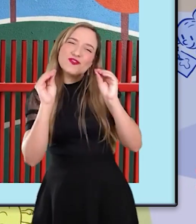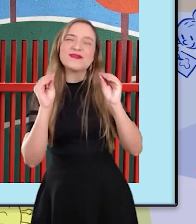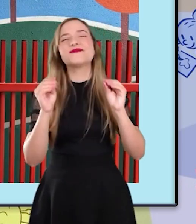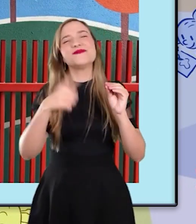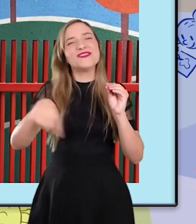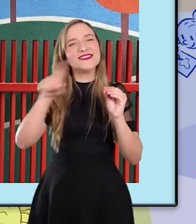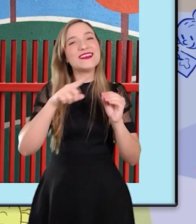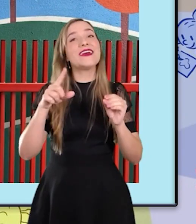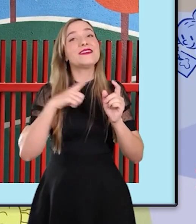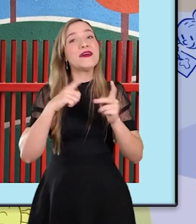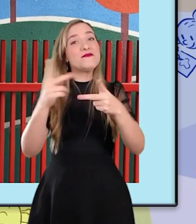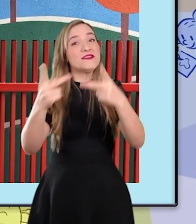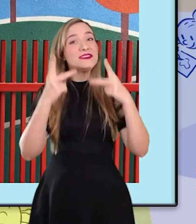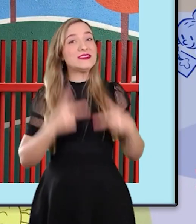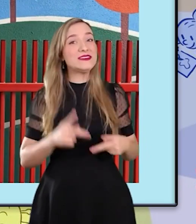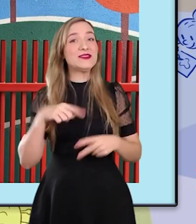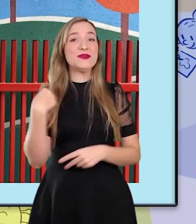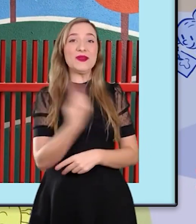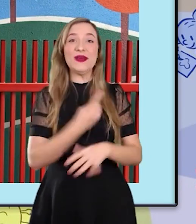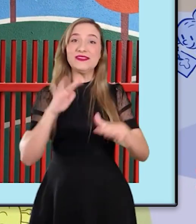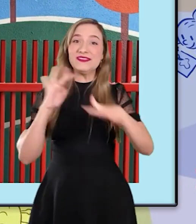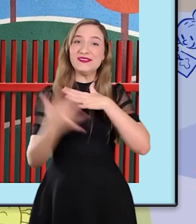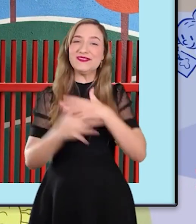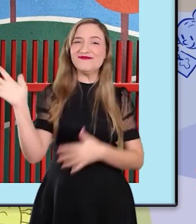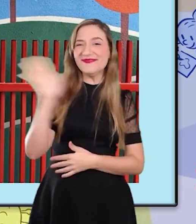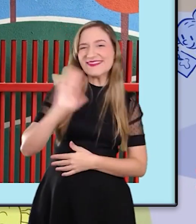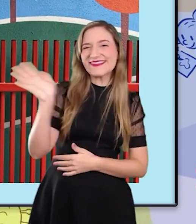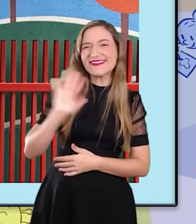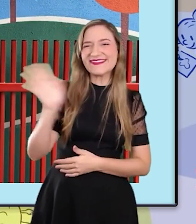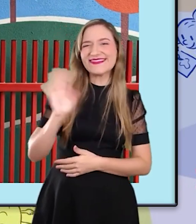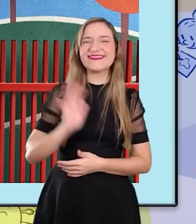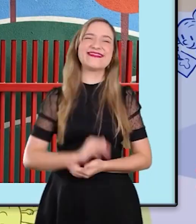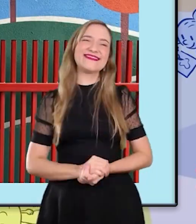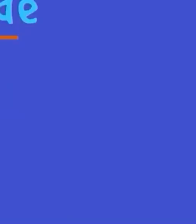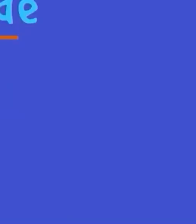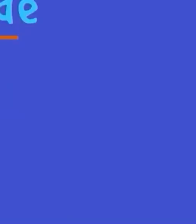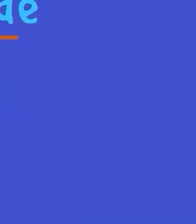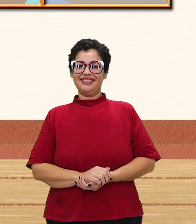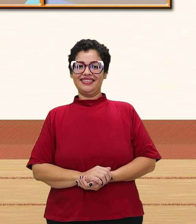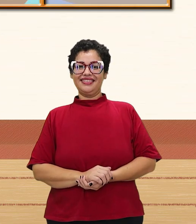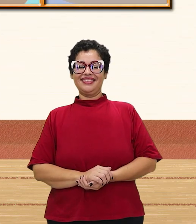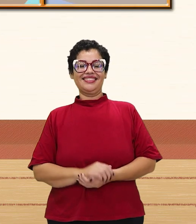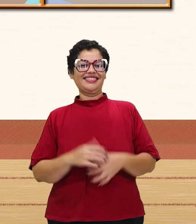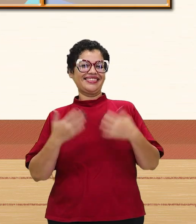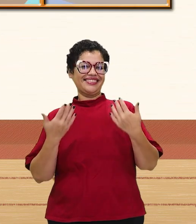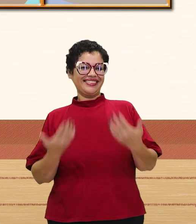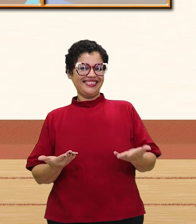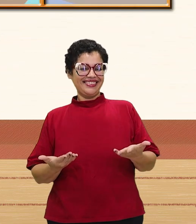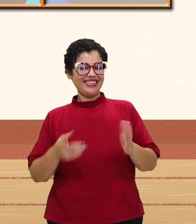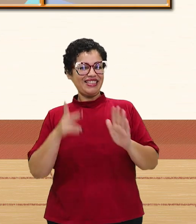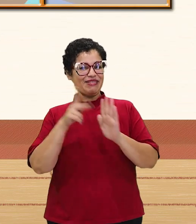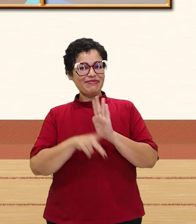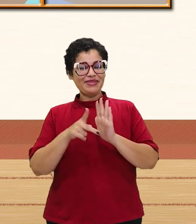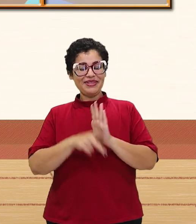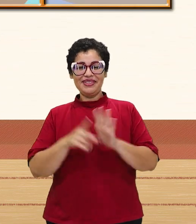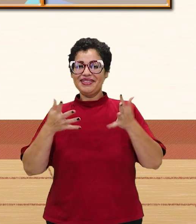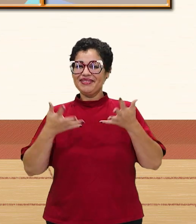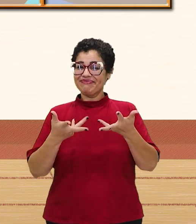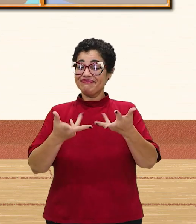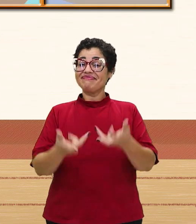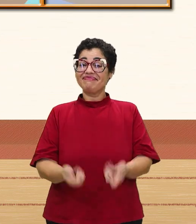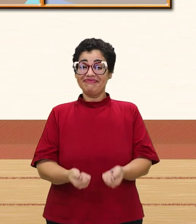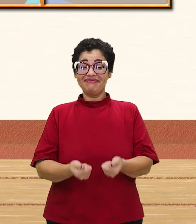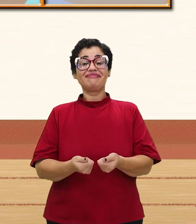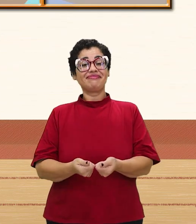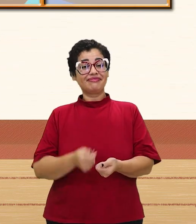beijo para você! Visite as nossas redes sociais. Tchau! Ah, que projeto